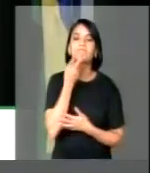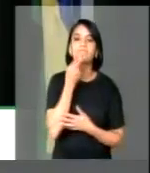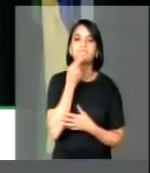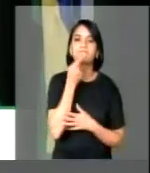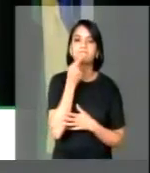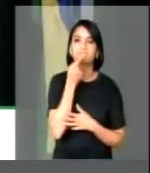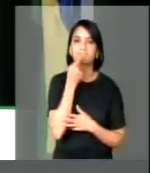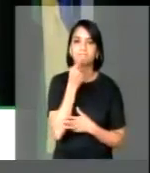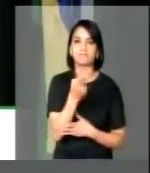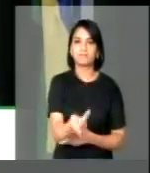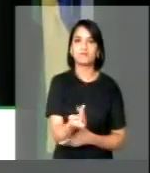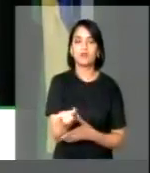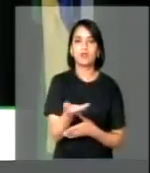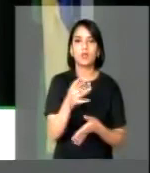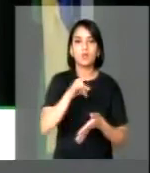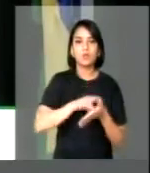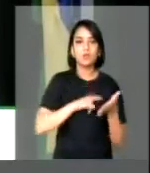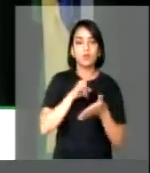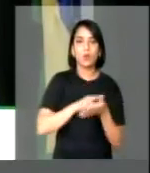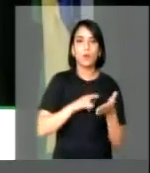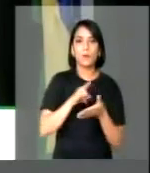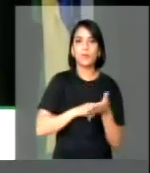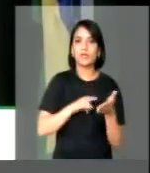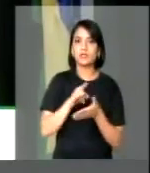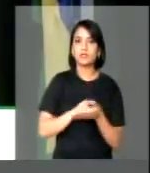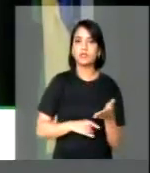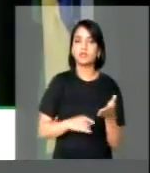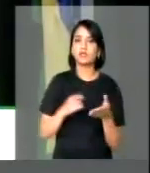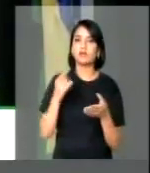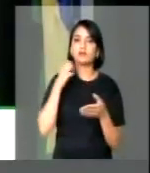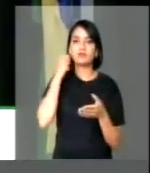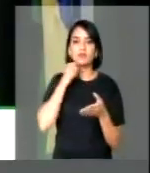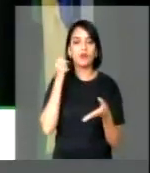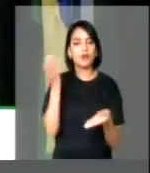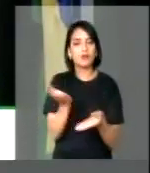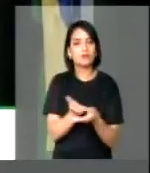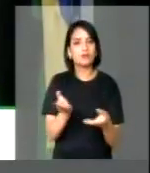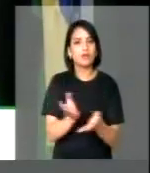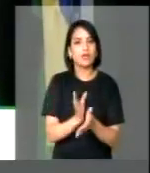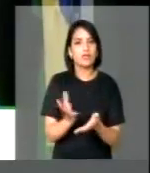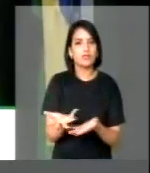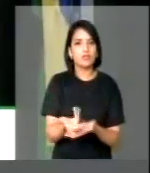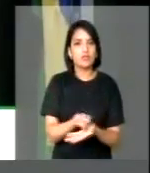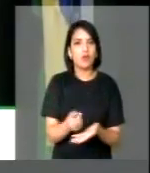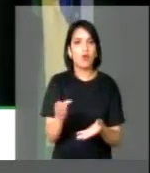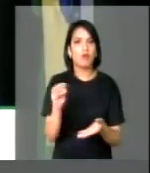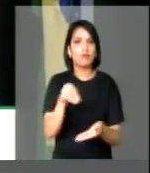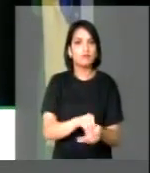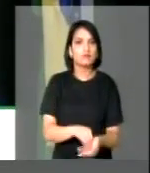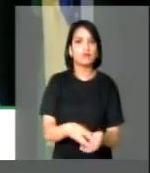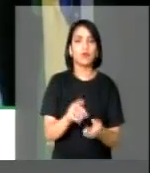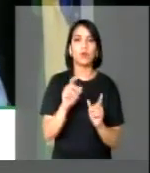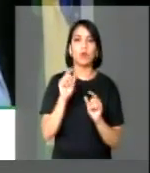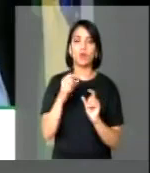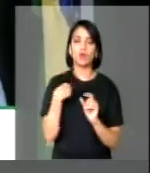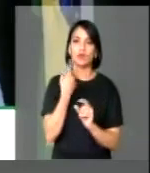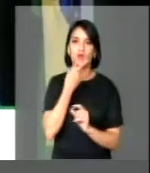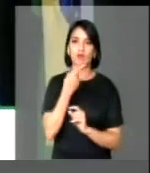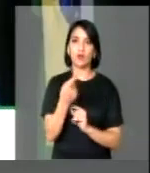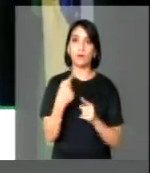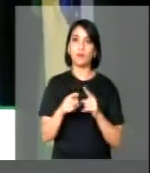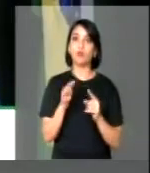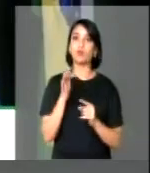registro. Quero que os anais da casa guardem o que está sendo dito aqui, para que no